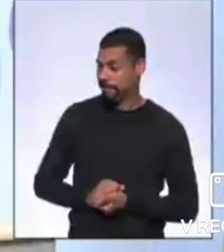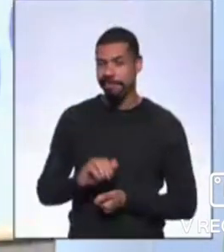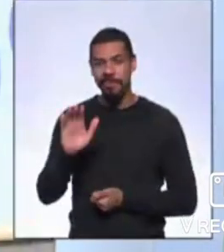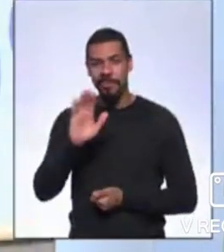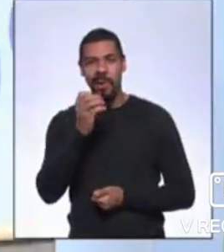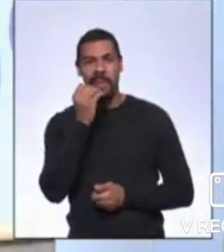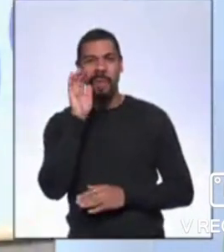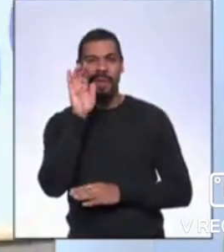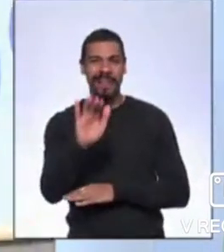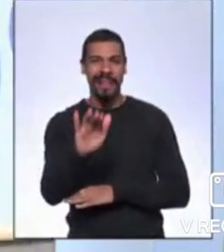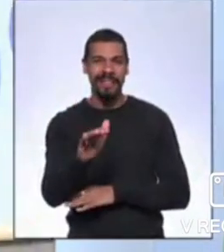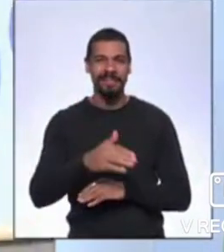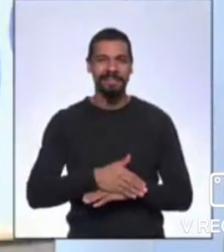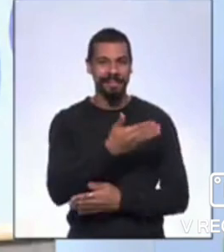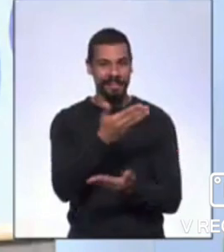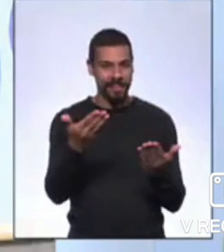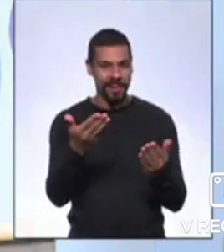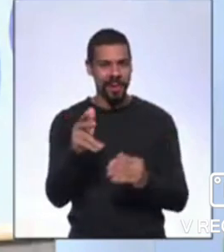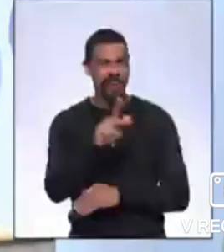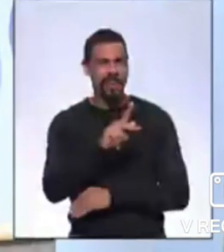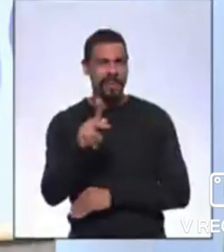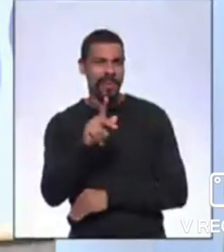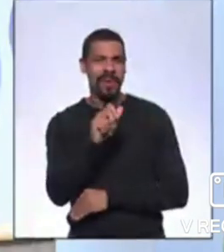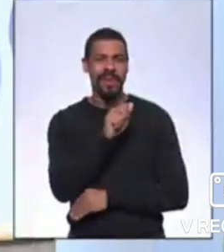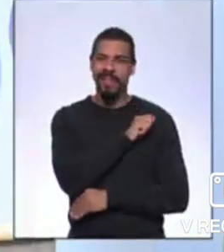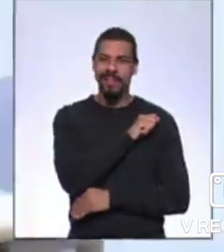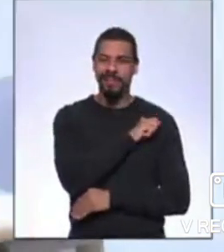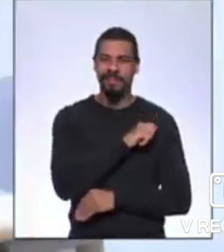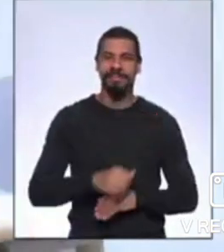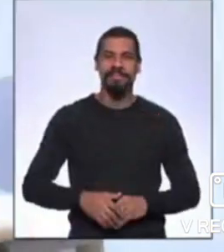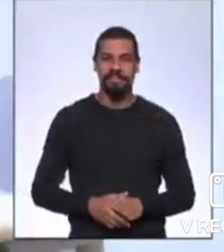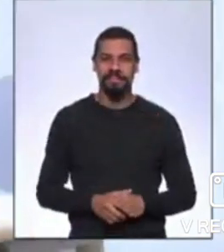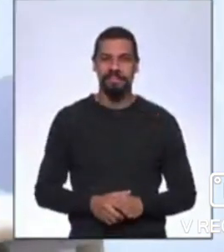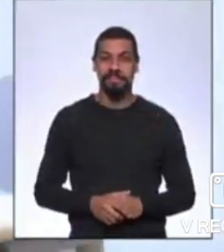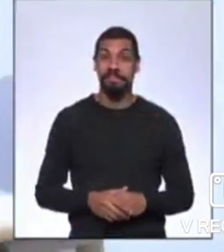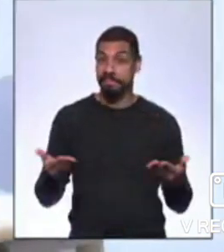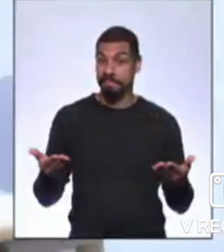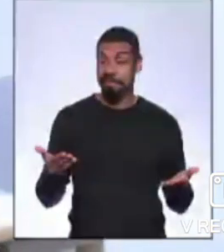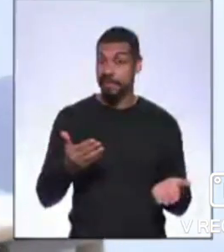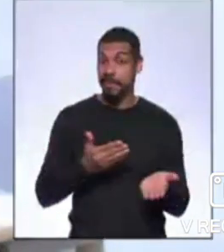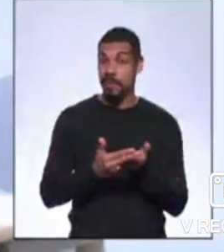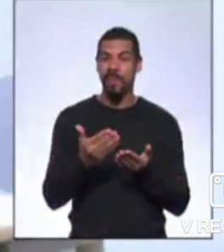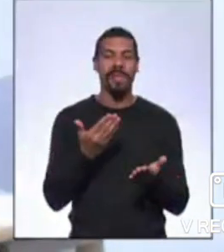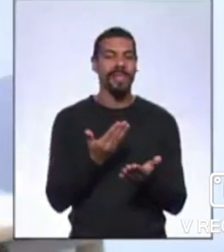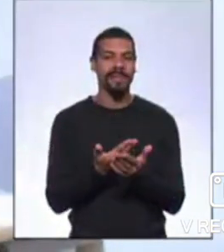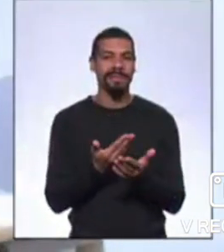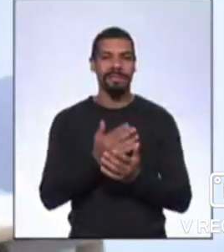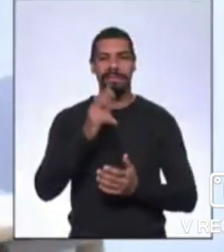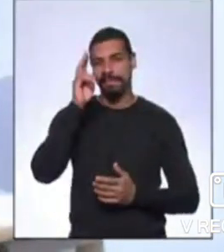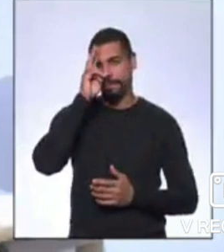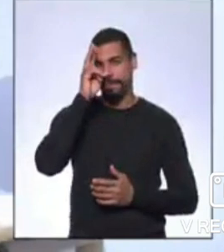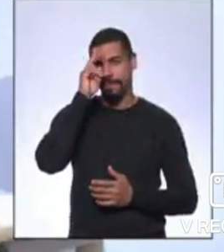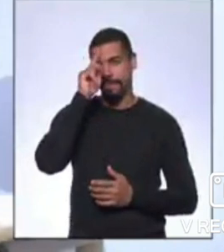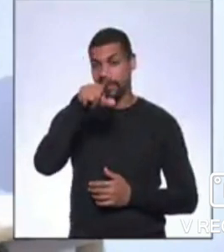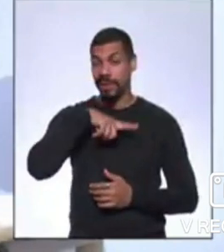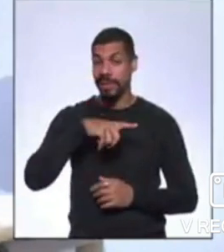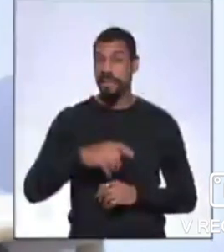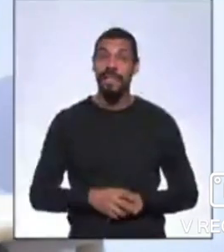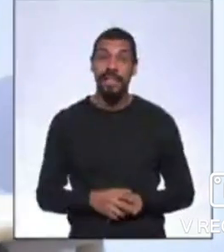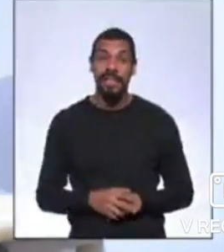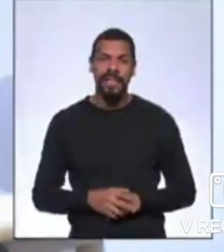tarde, Luíse. Boa Boa tarde. tarde, estudantes, professores. Muito bem, então vamos começar a aula de hoje. Quem